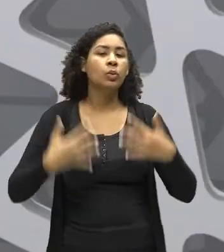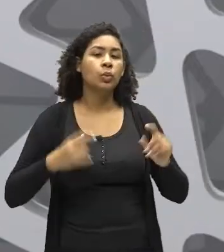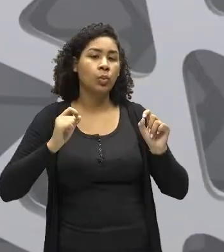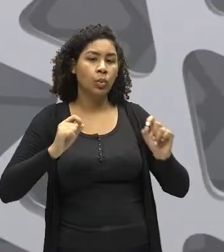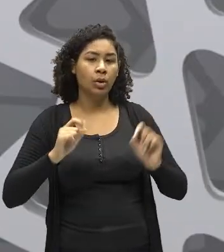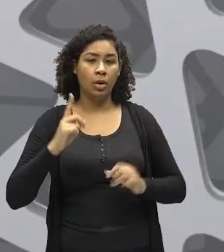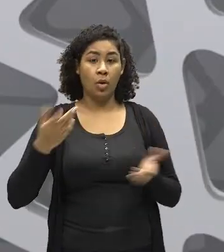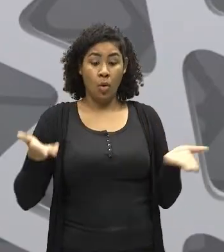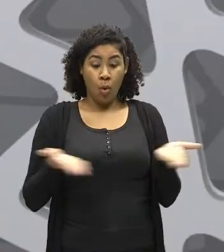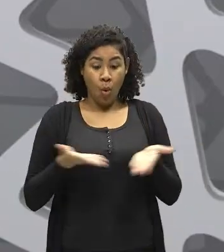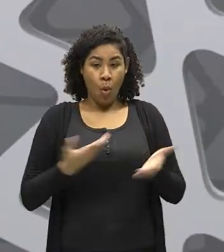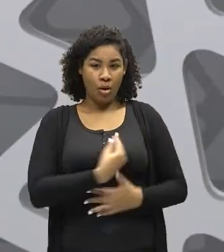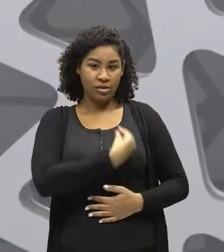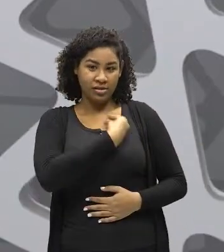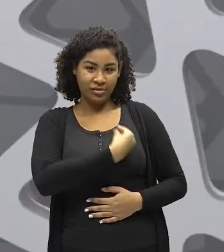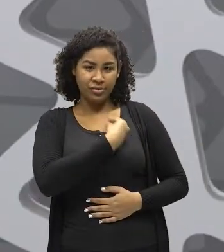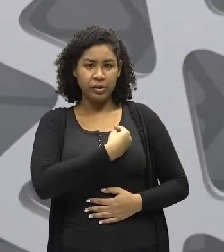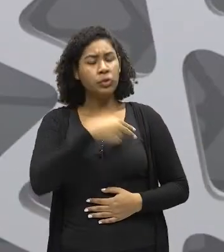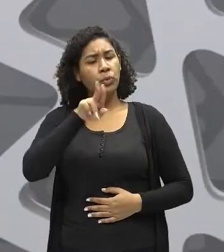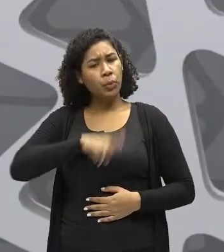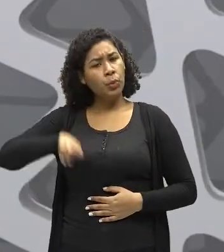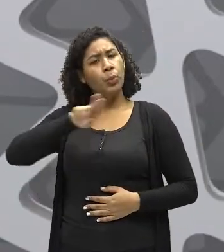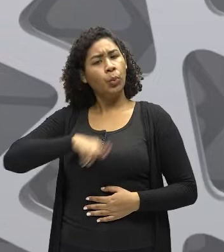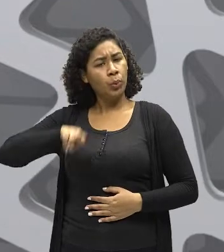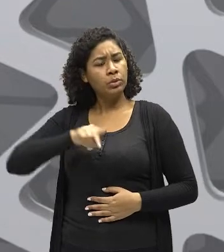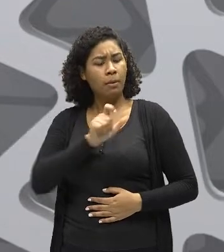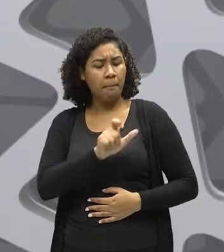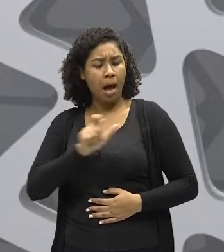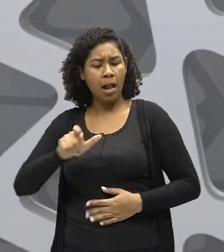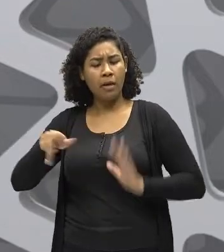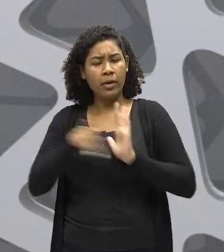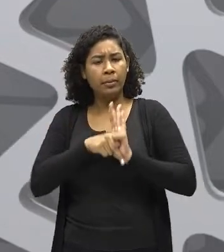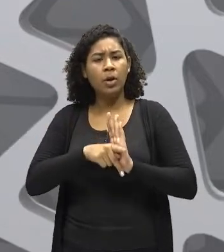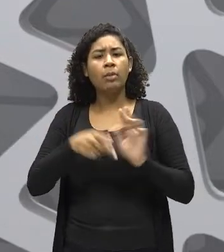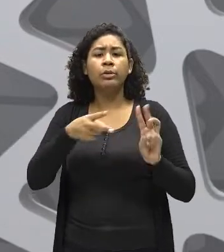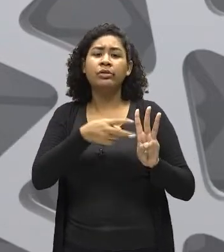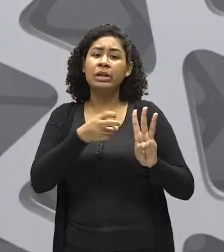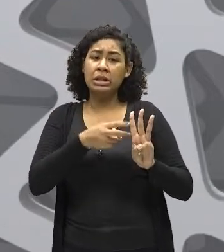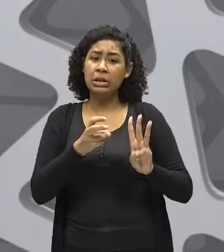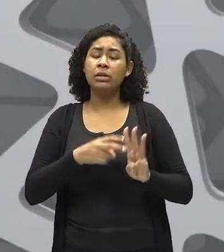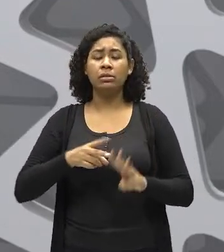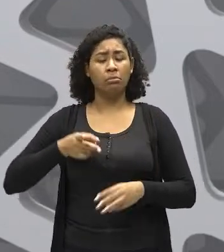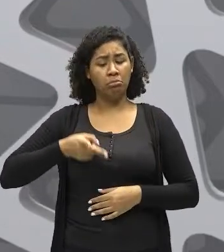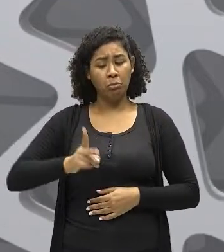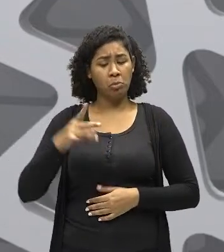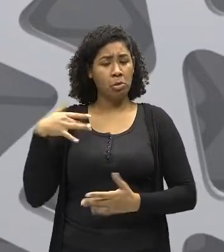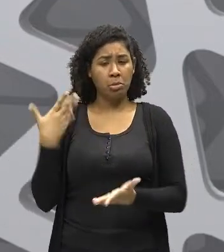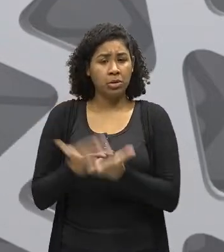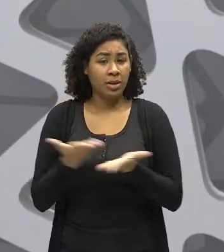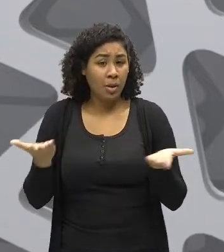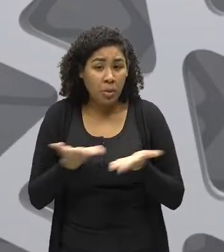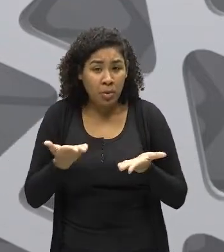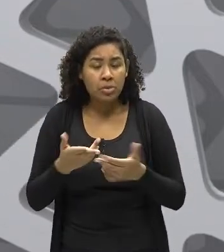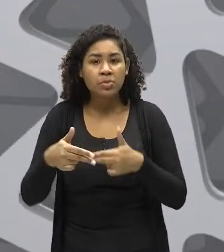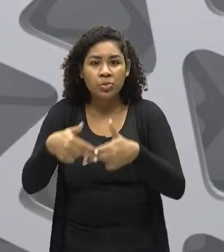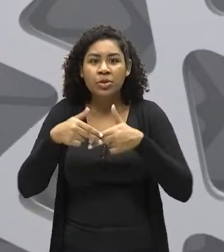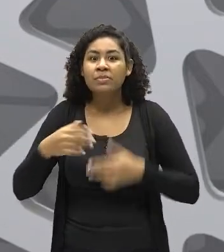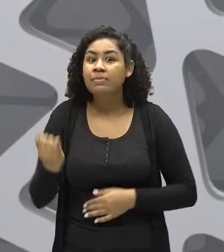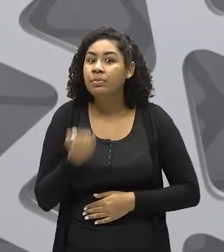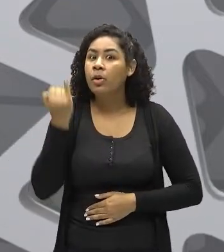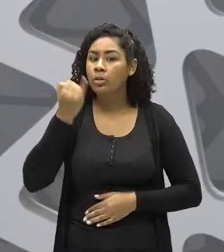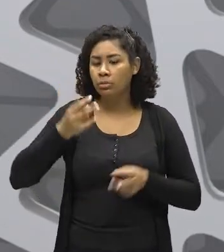indígena no nosso cotidiano. E é importante que nós possamos dar vida a essas palavras